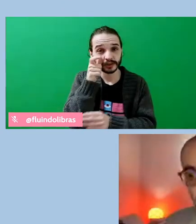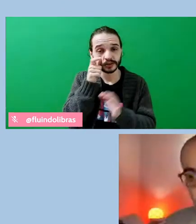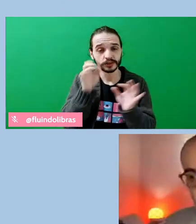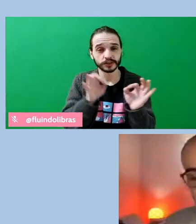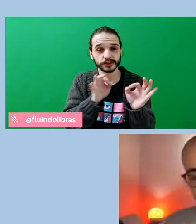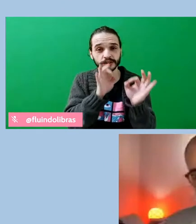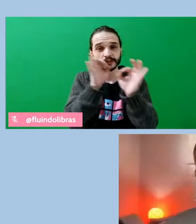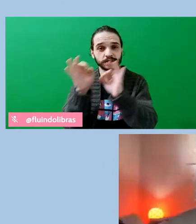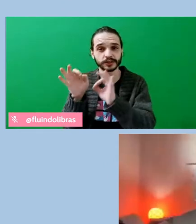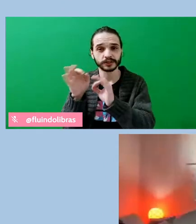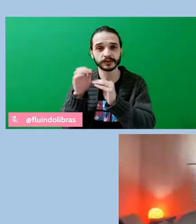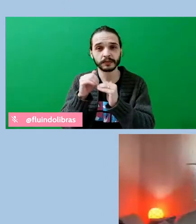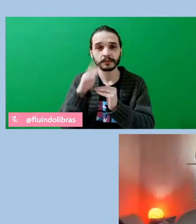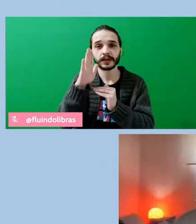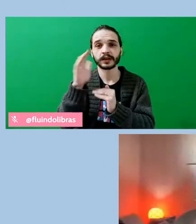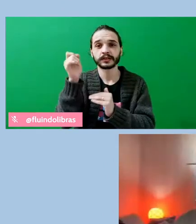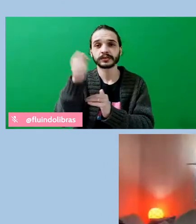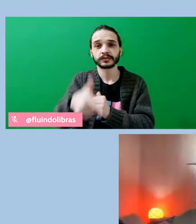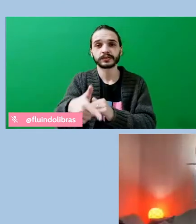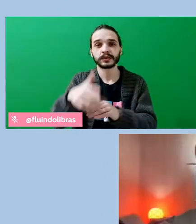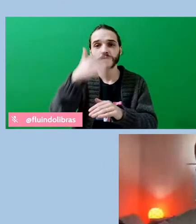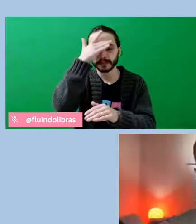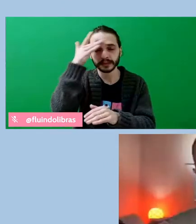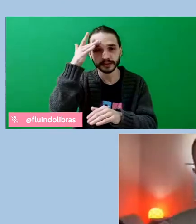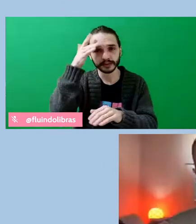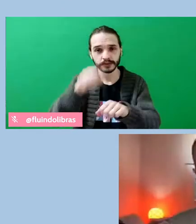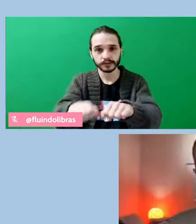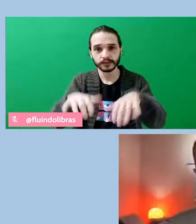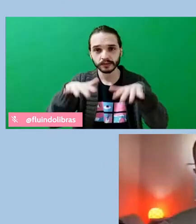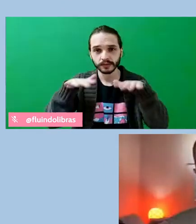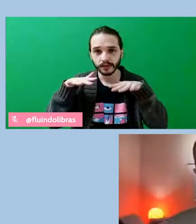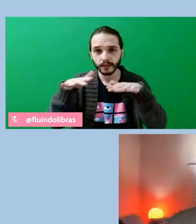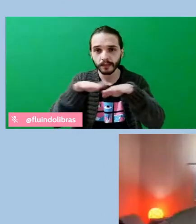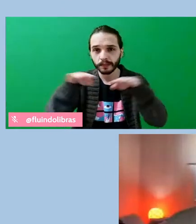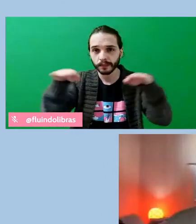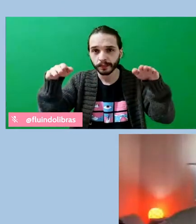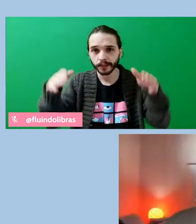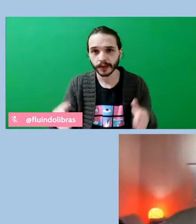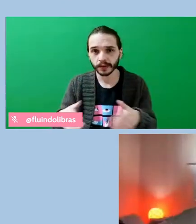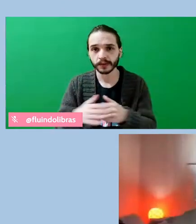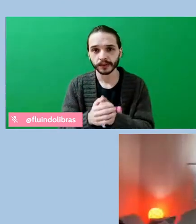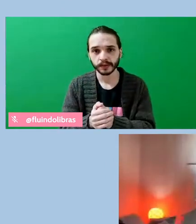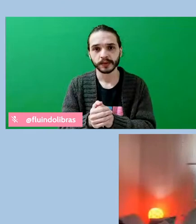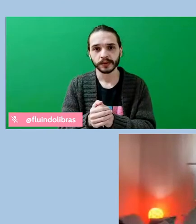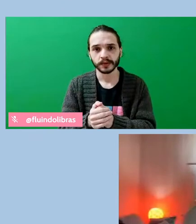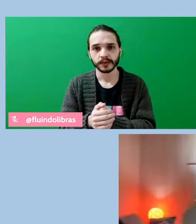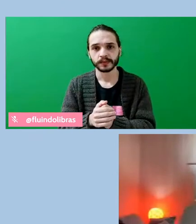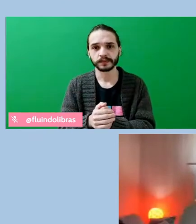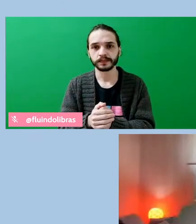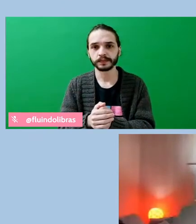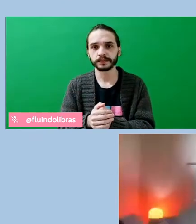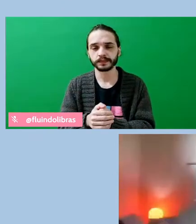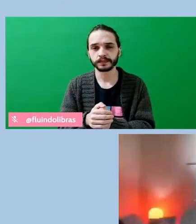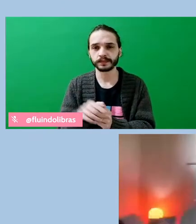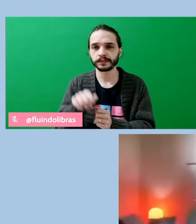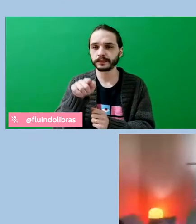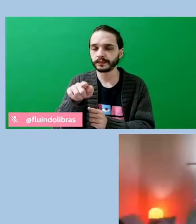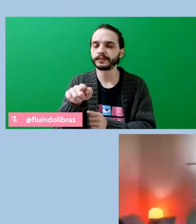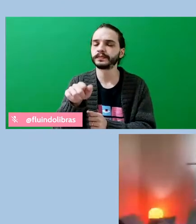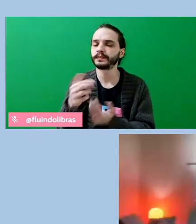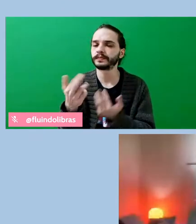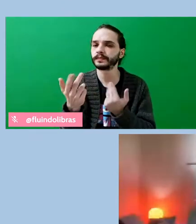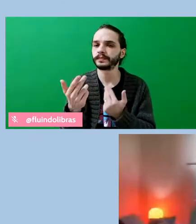mais da experiência de quem está no palco, entende? O olhar editorial também é algo da experiência do palco, né?